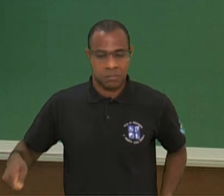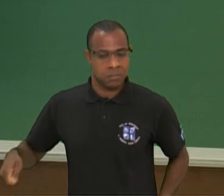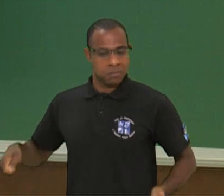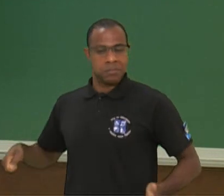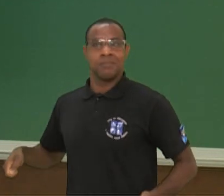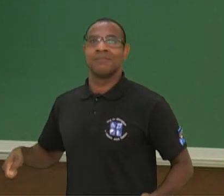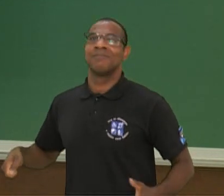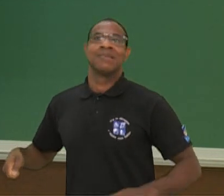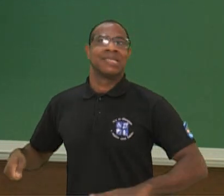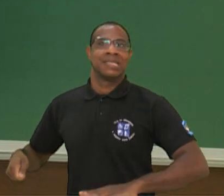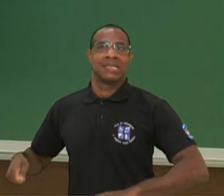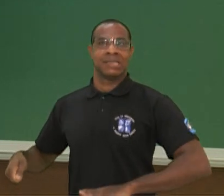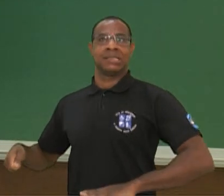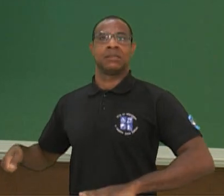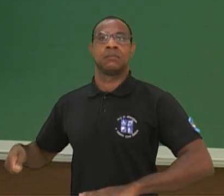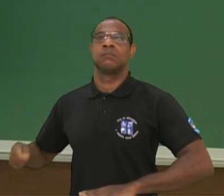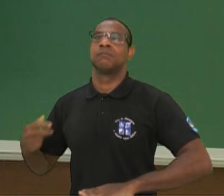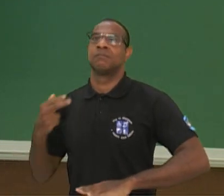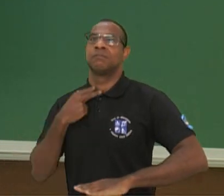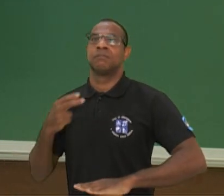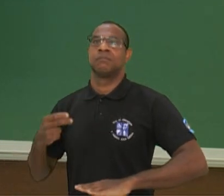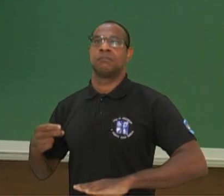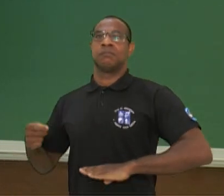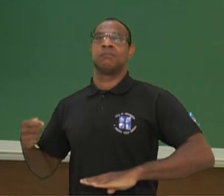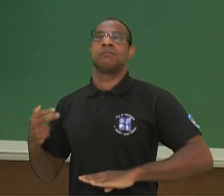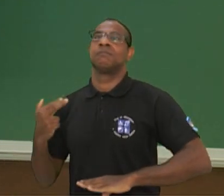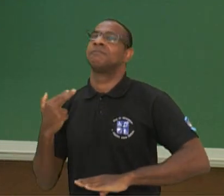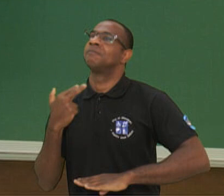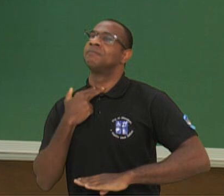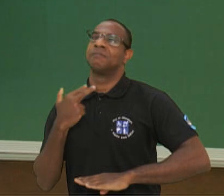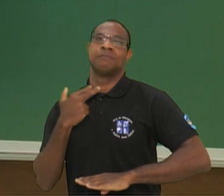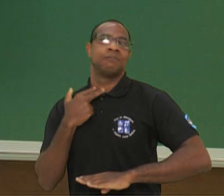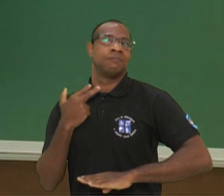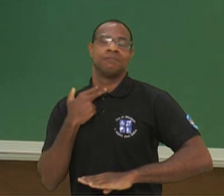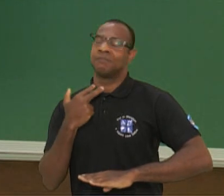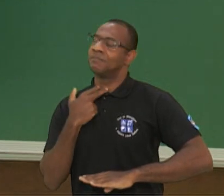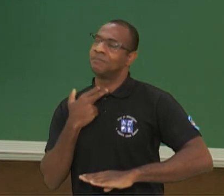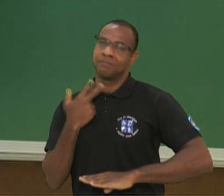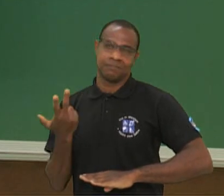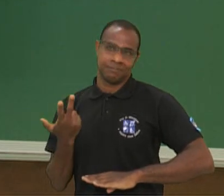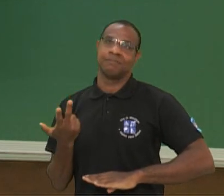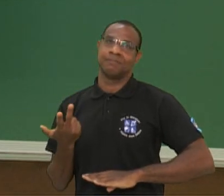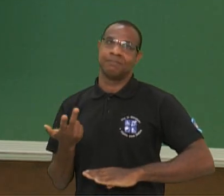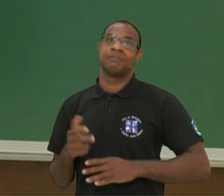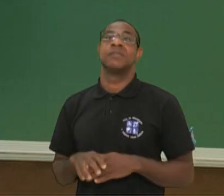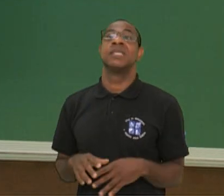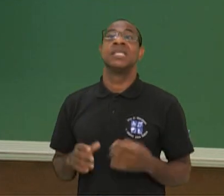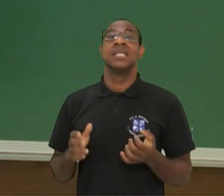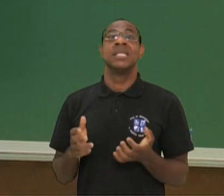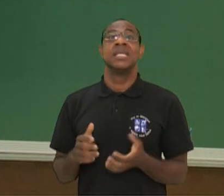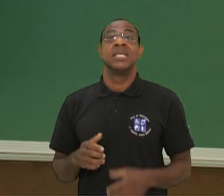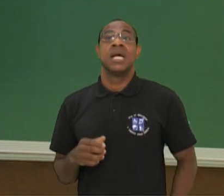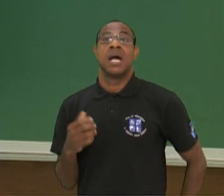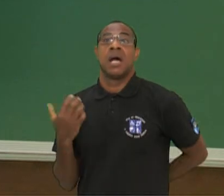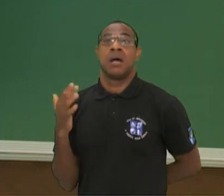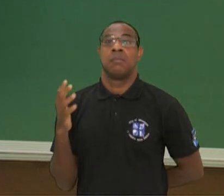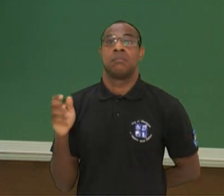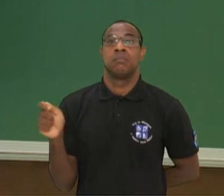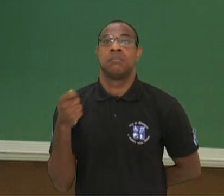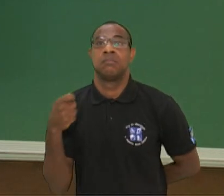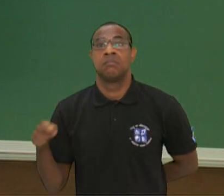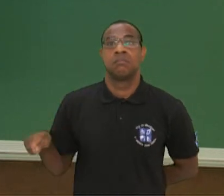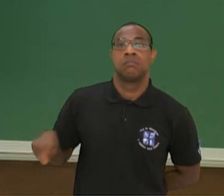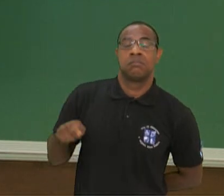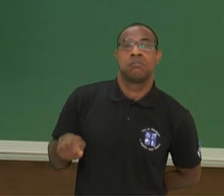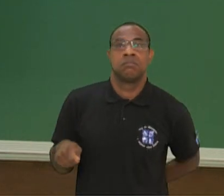você ou a raquete toque a rede ou os seus suportes, também o ponto vai para o adversário. E caso a sua mão que